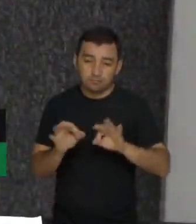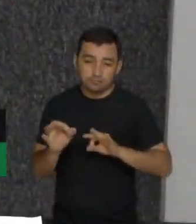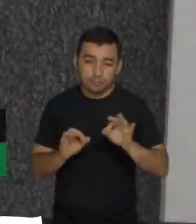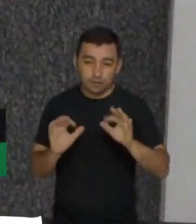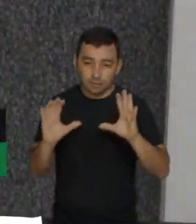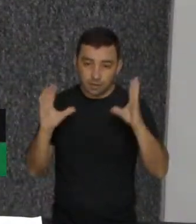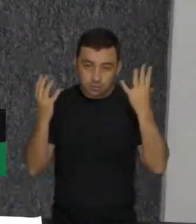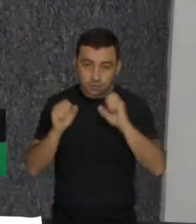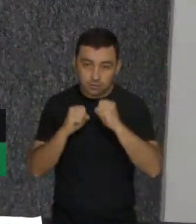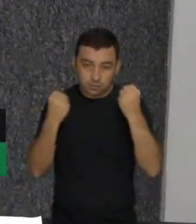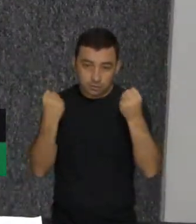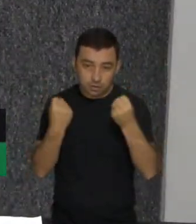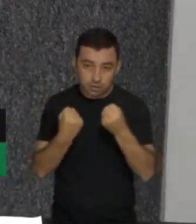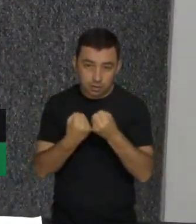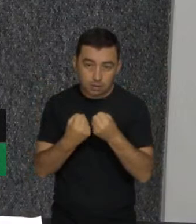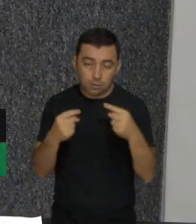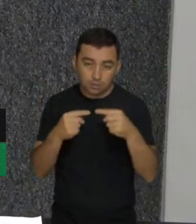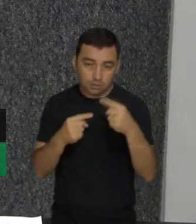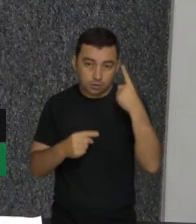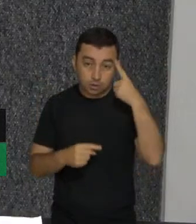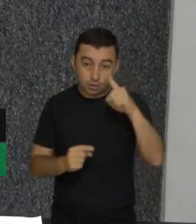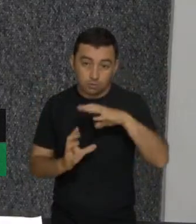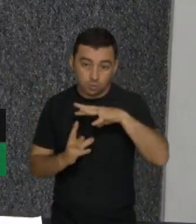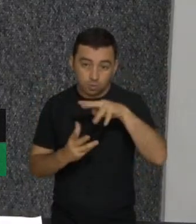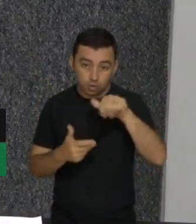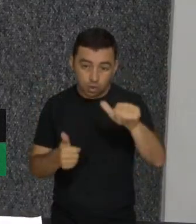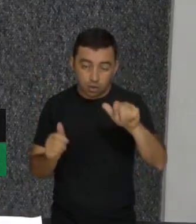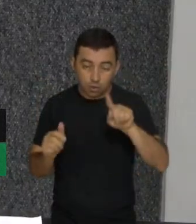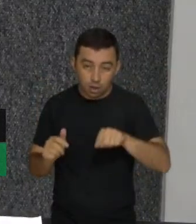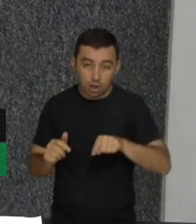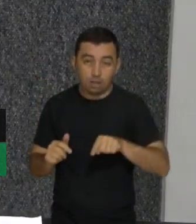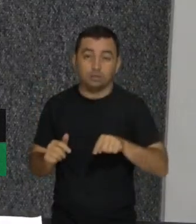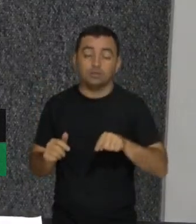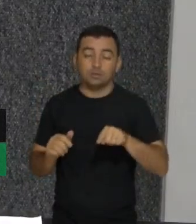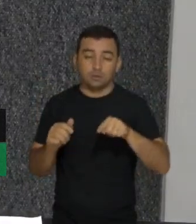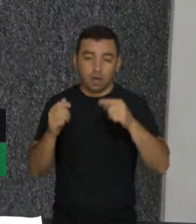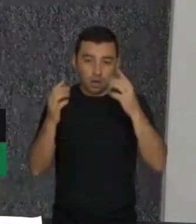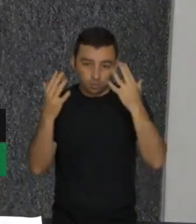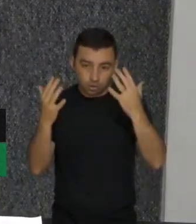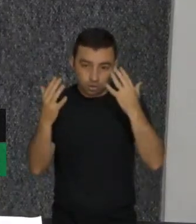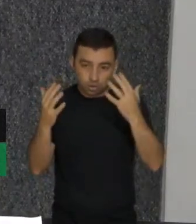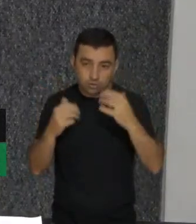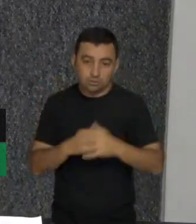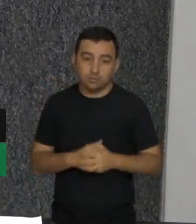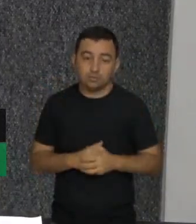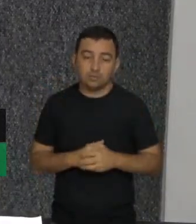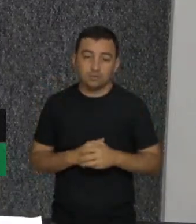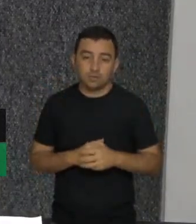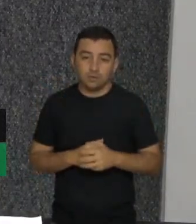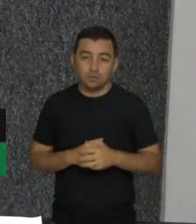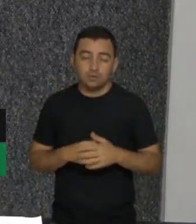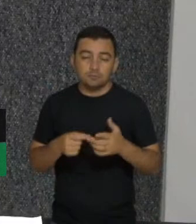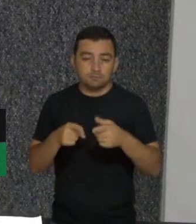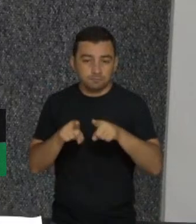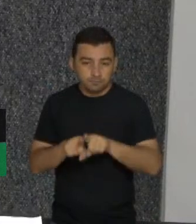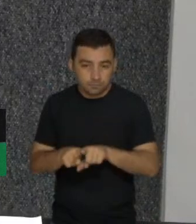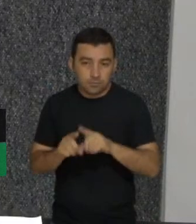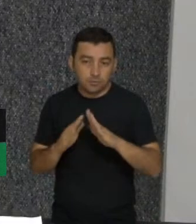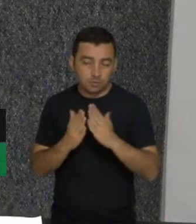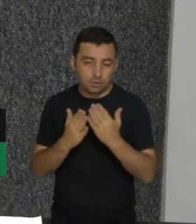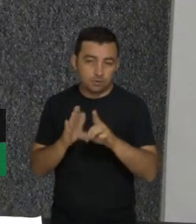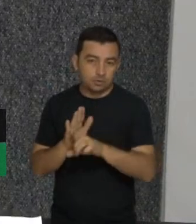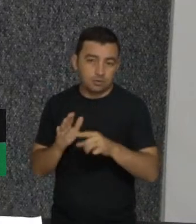seminário alusivo ao dia mundial do autismo em parceria com a escola do legislativo nas dependências da